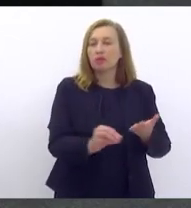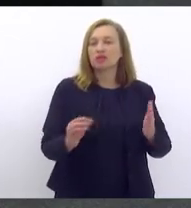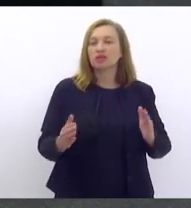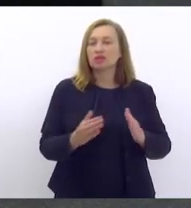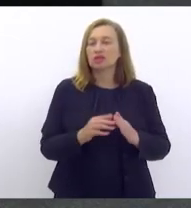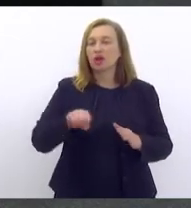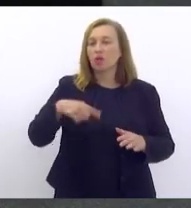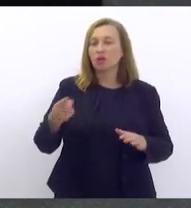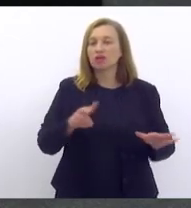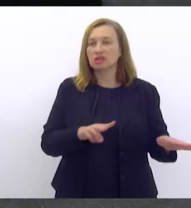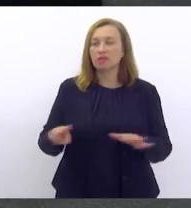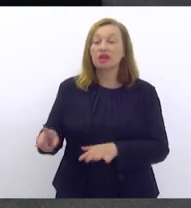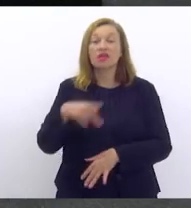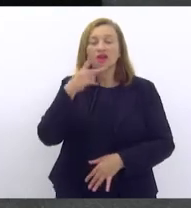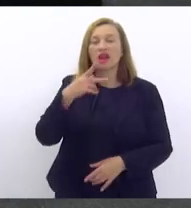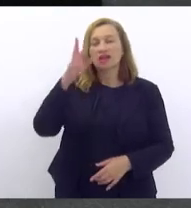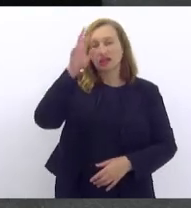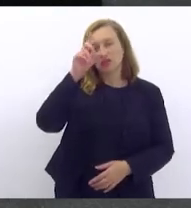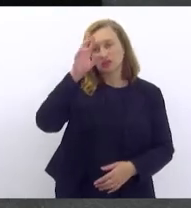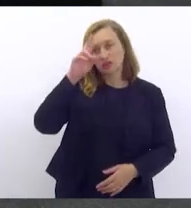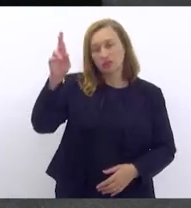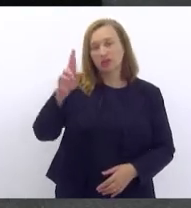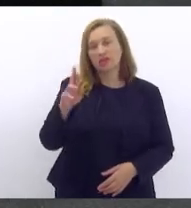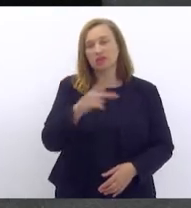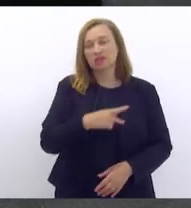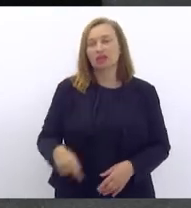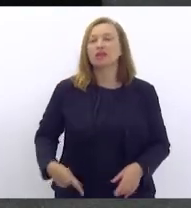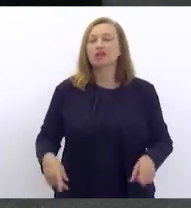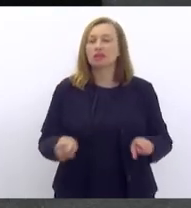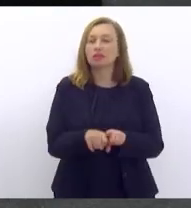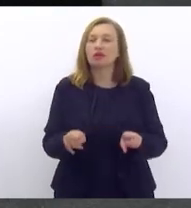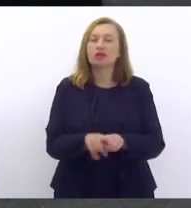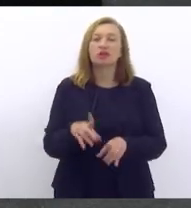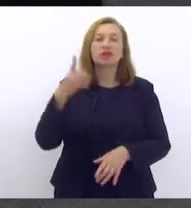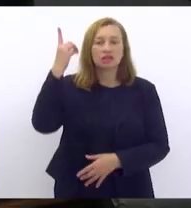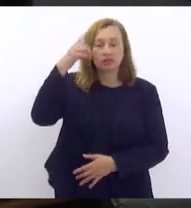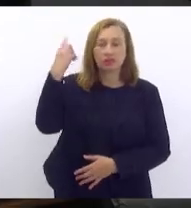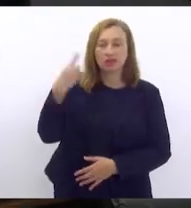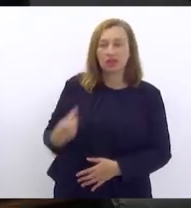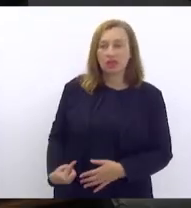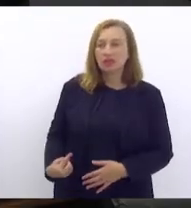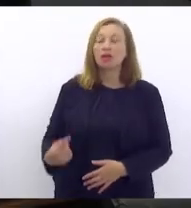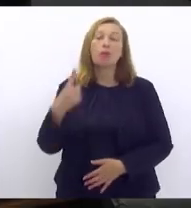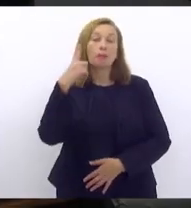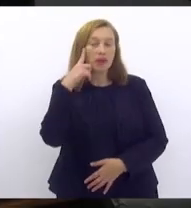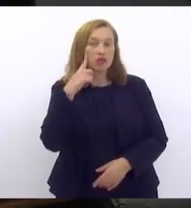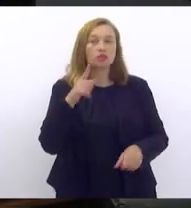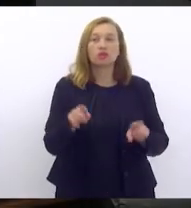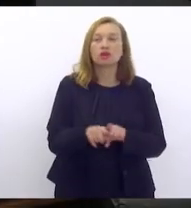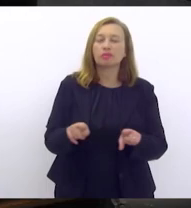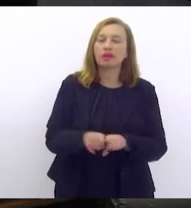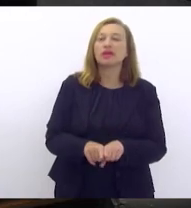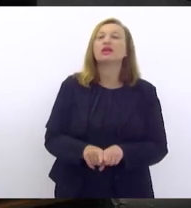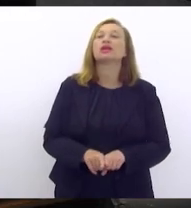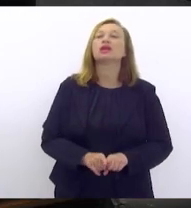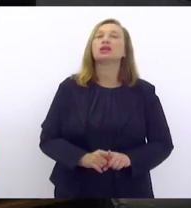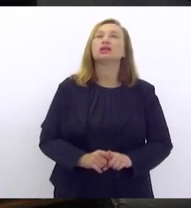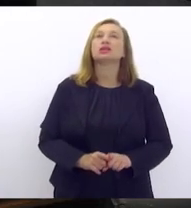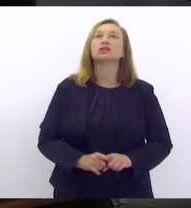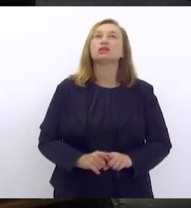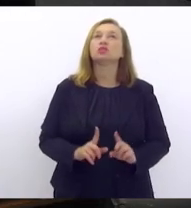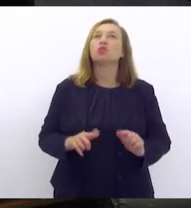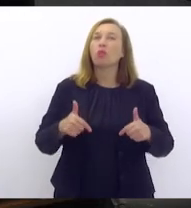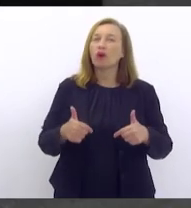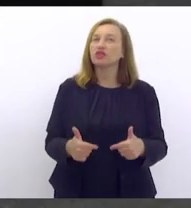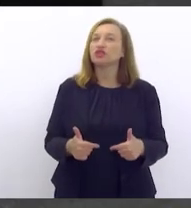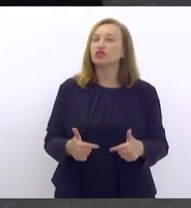próxima semana. E falar também, senhor presidente, que a deputada Dani Balbi também pensou numa